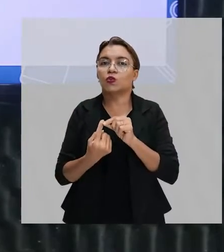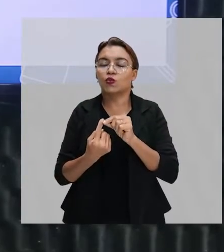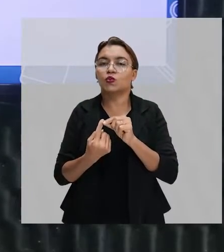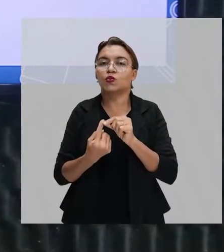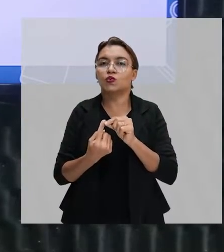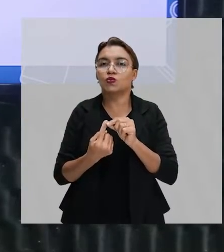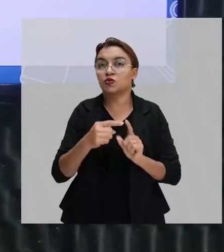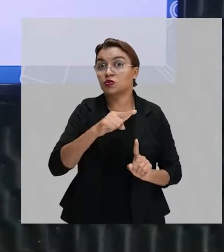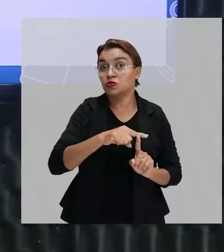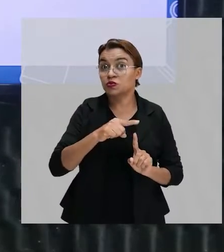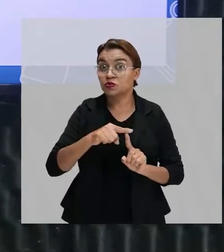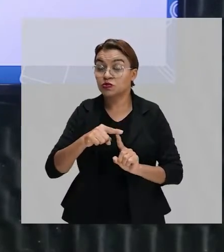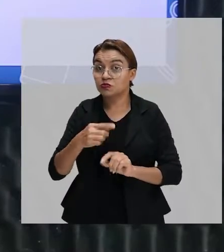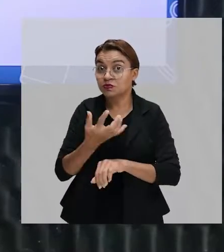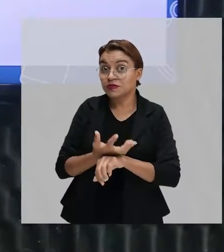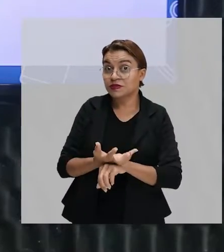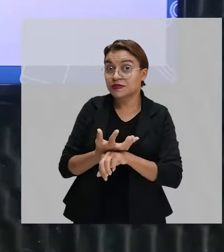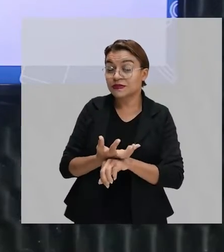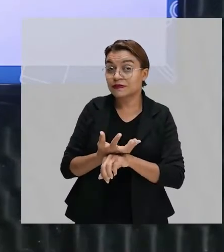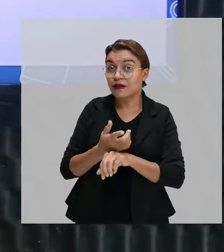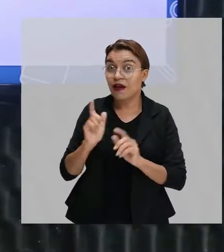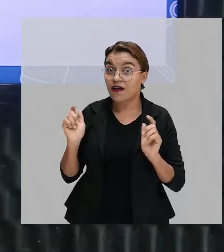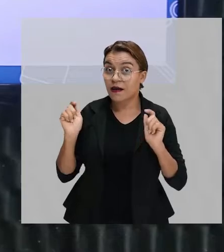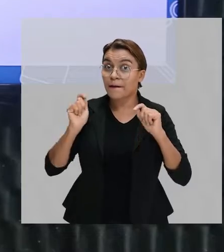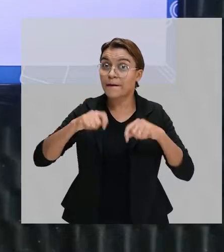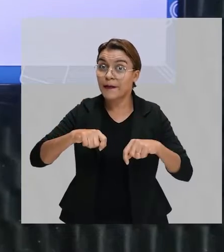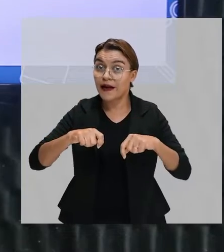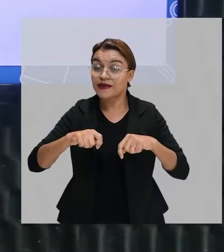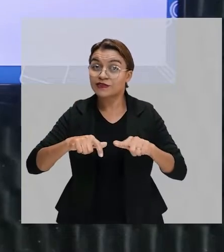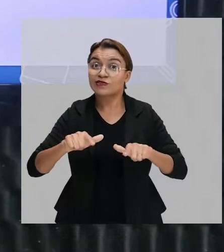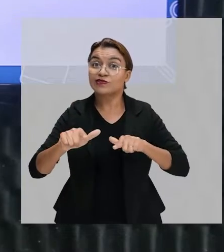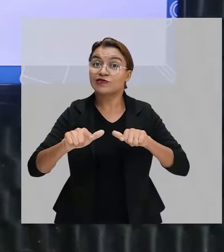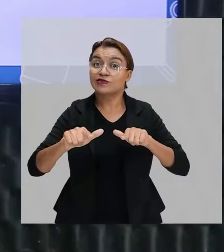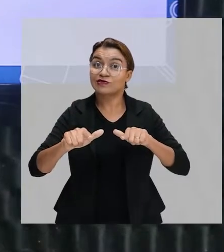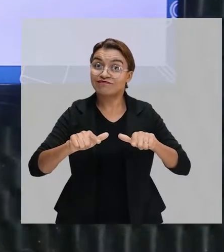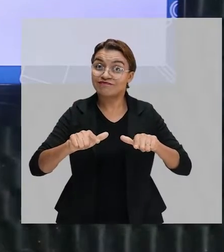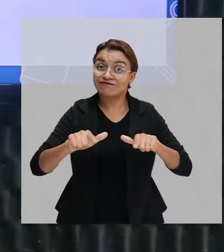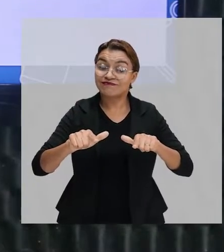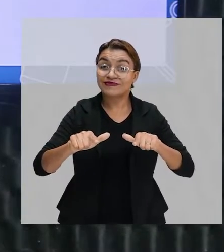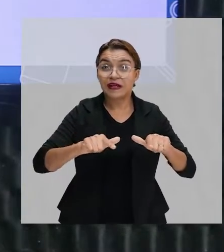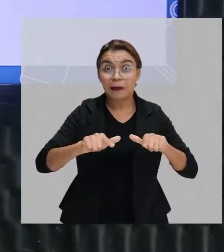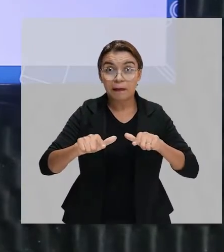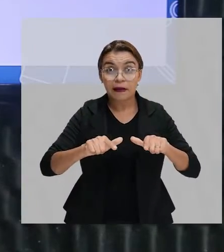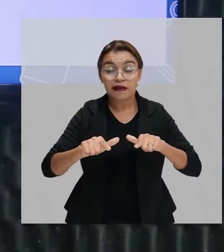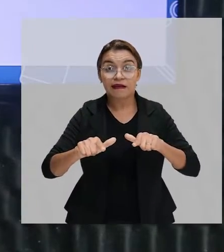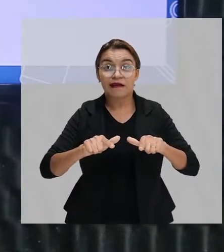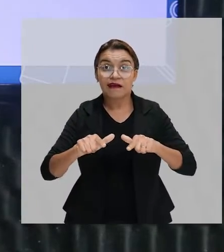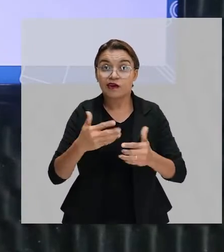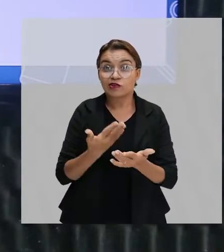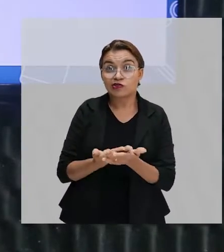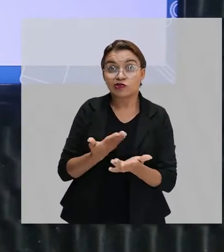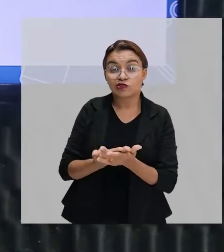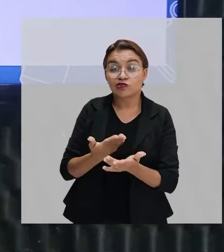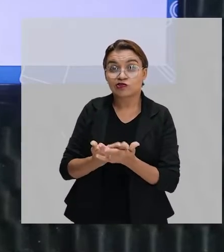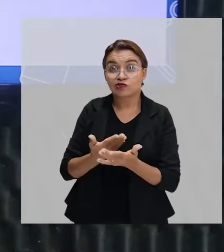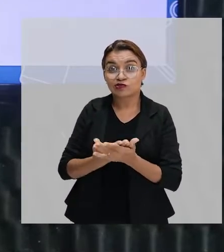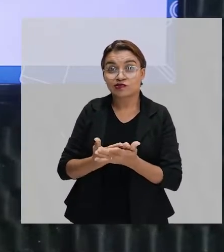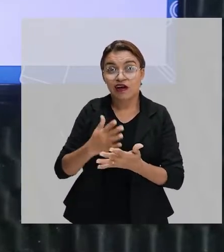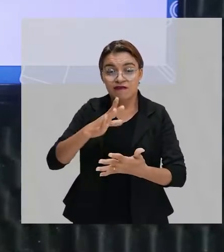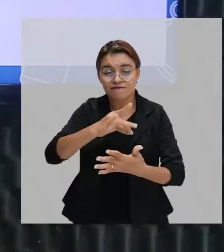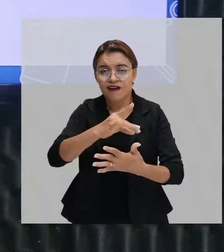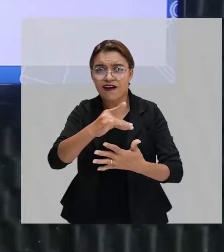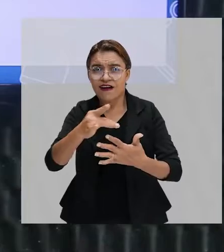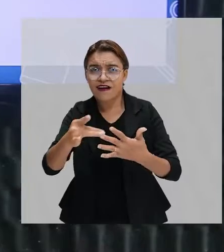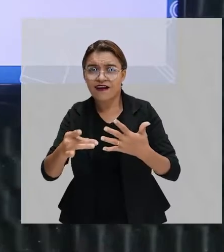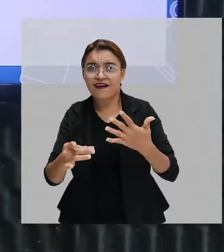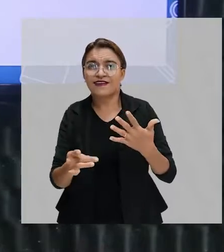componente curricular que é capaz de trabalhar vários aspectos dos seres humanos do